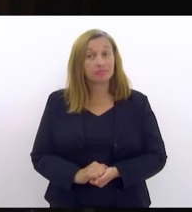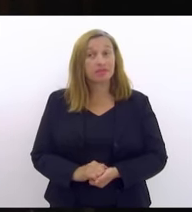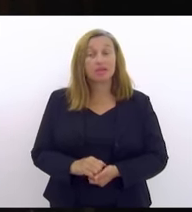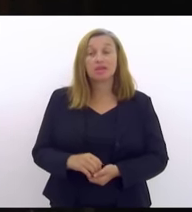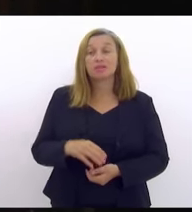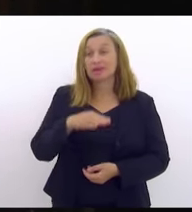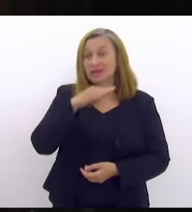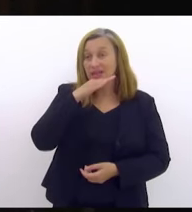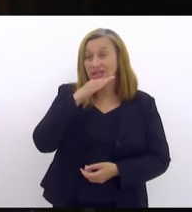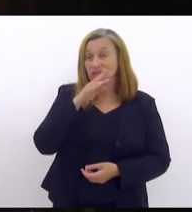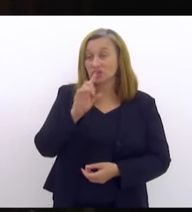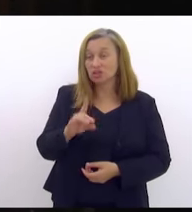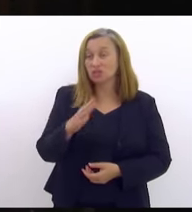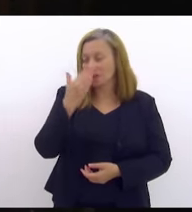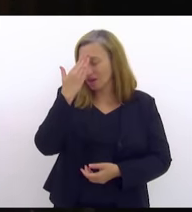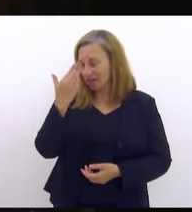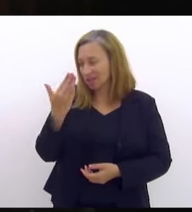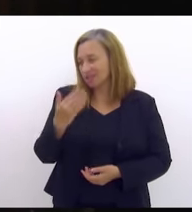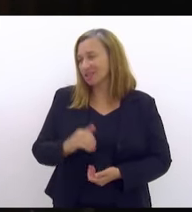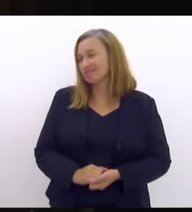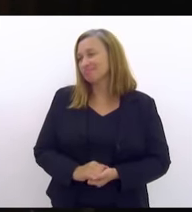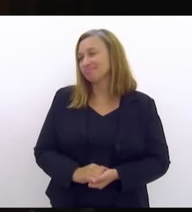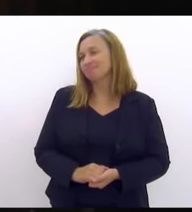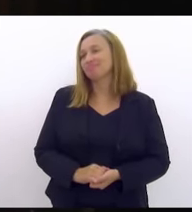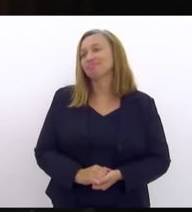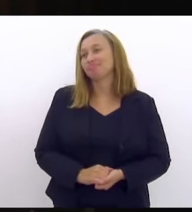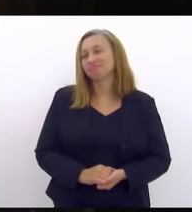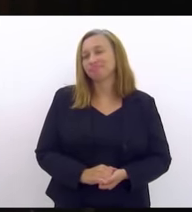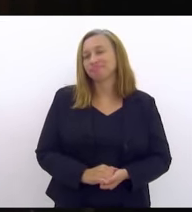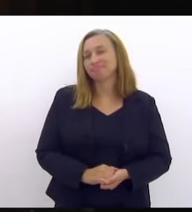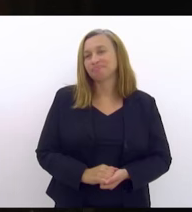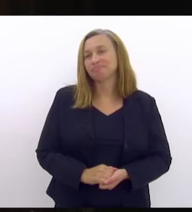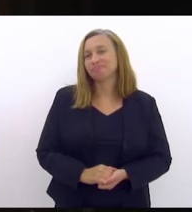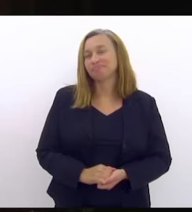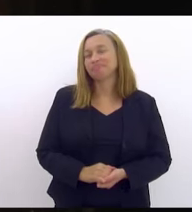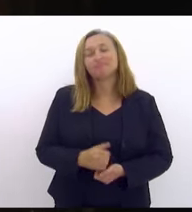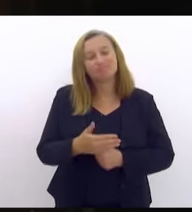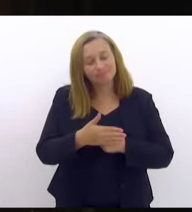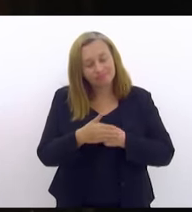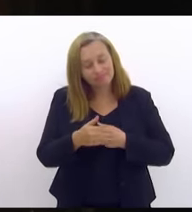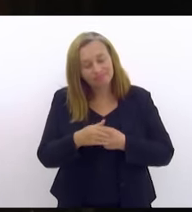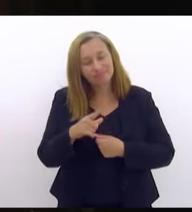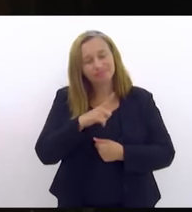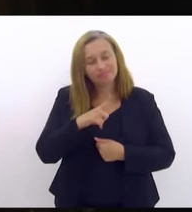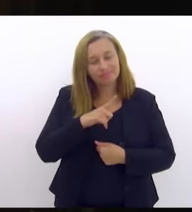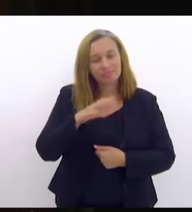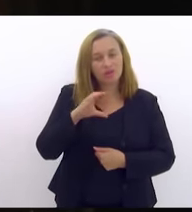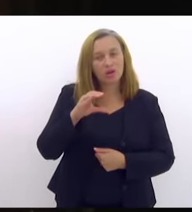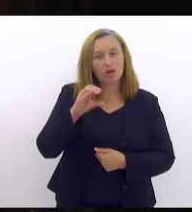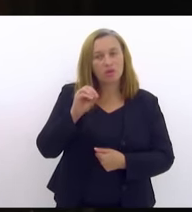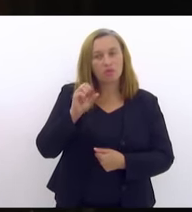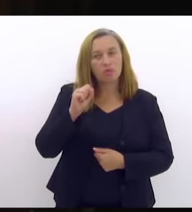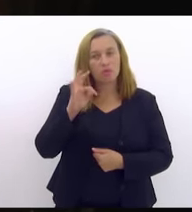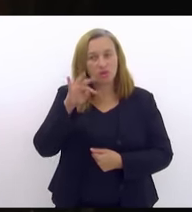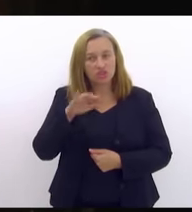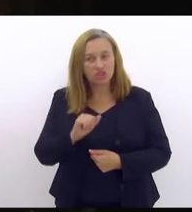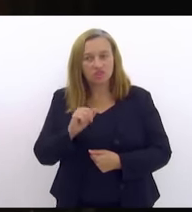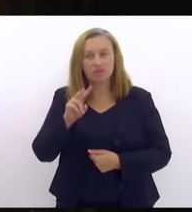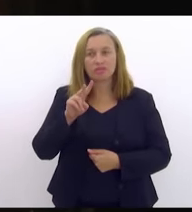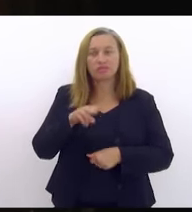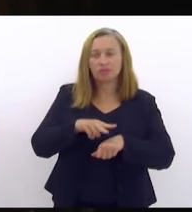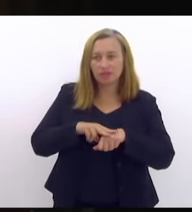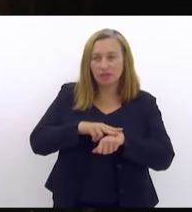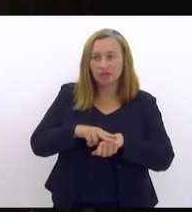Mangaratiba só tem que te agradecer pelo esse carinho que você tem com a Costa Verde, porque esse carinho que você